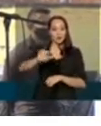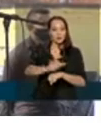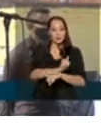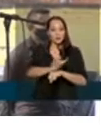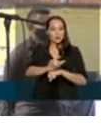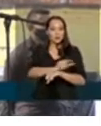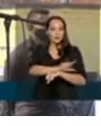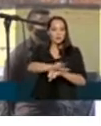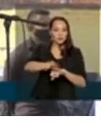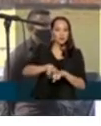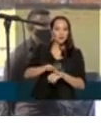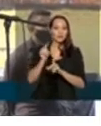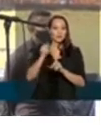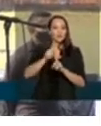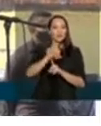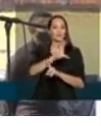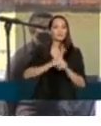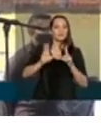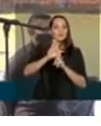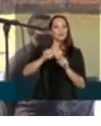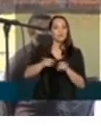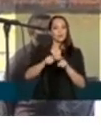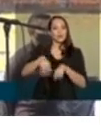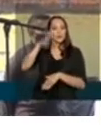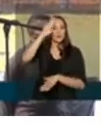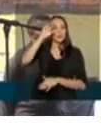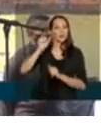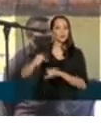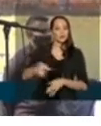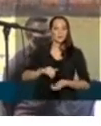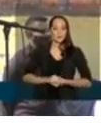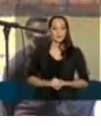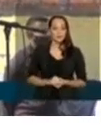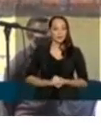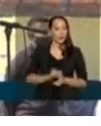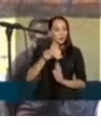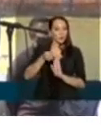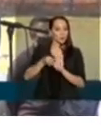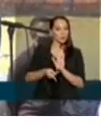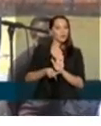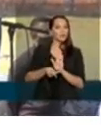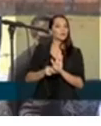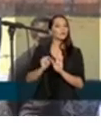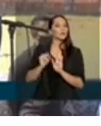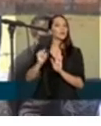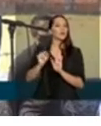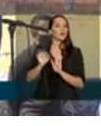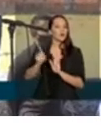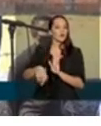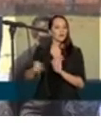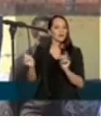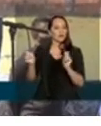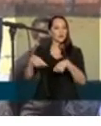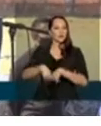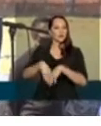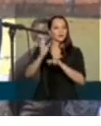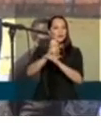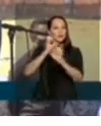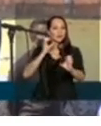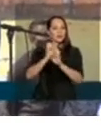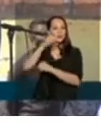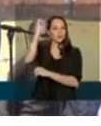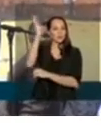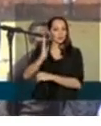de aplicação civil e militar. Seu projeto representa a competência da engenharia